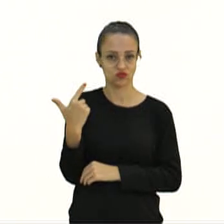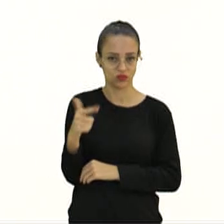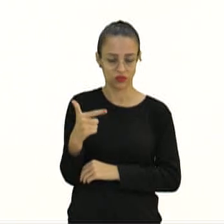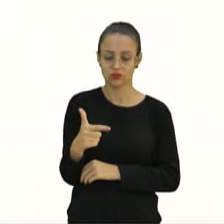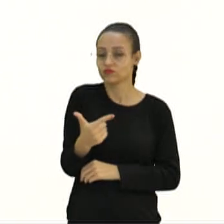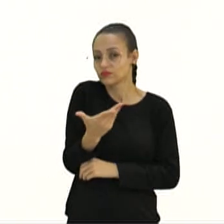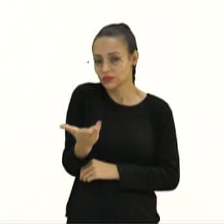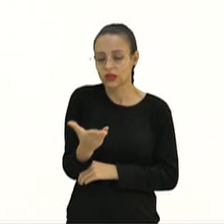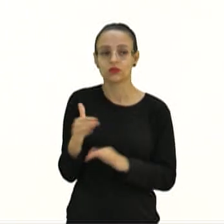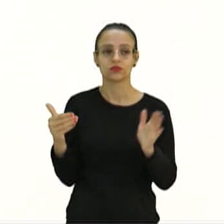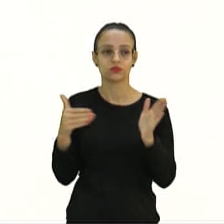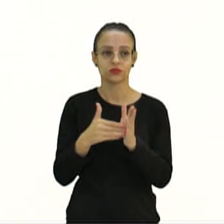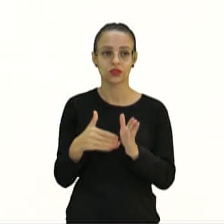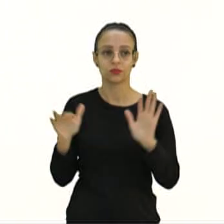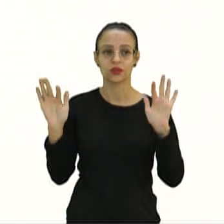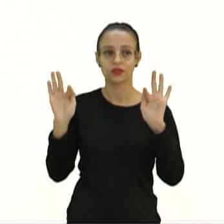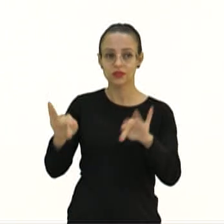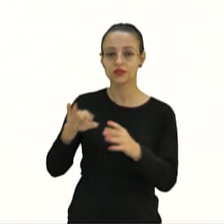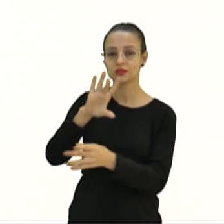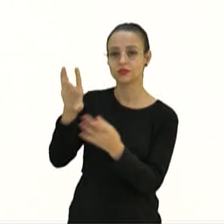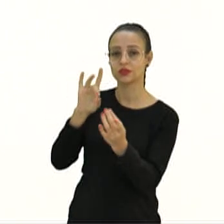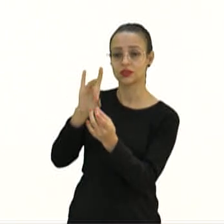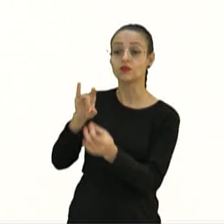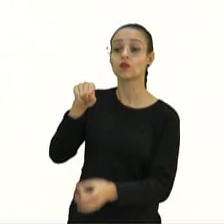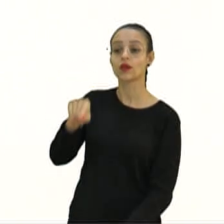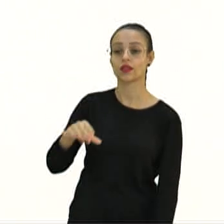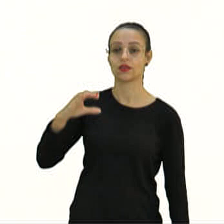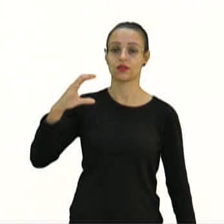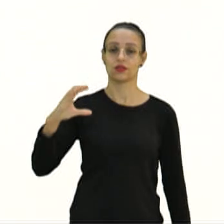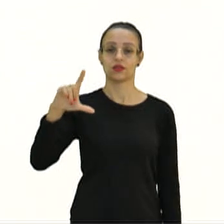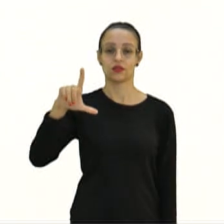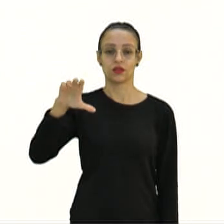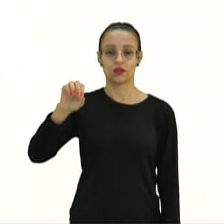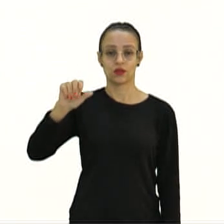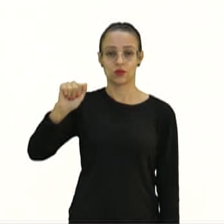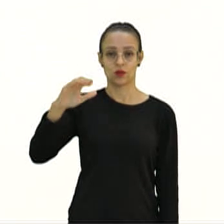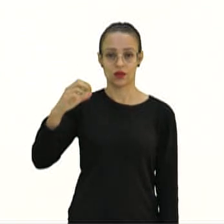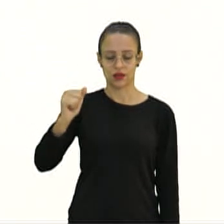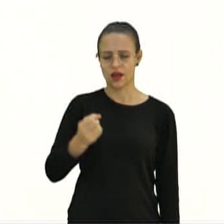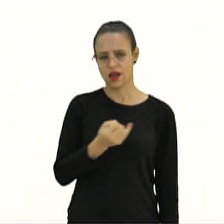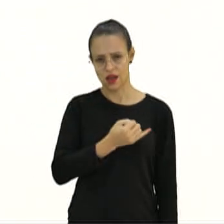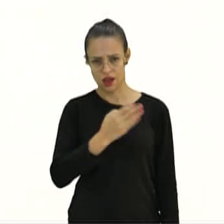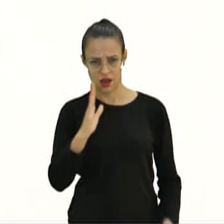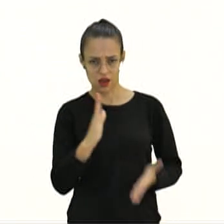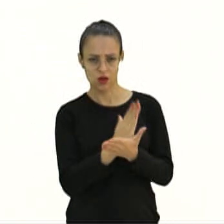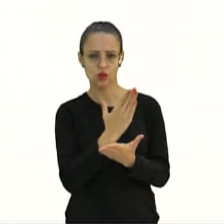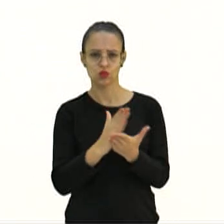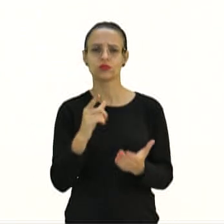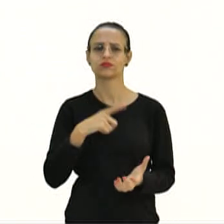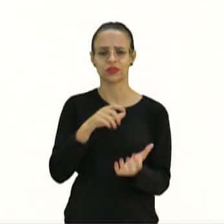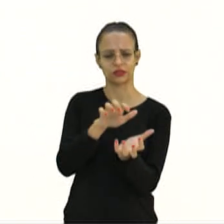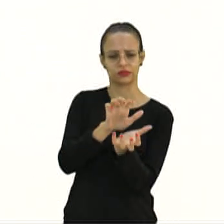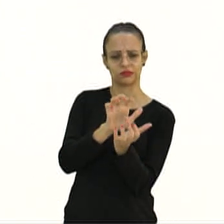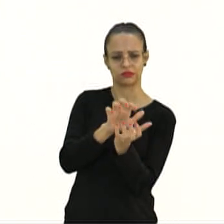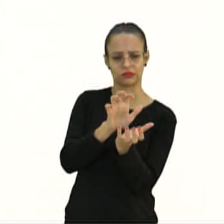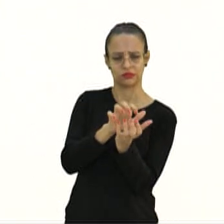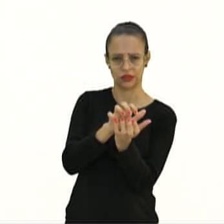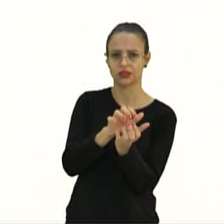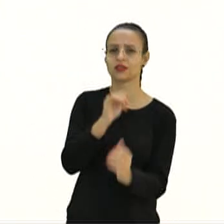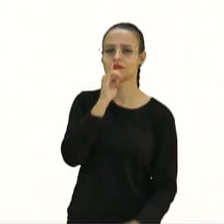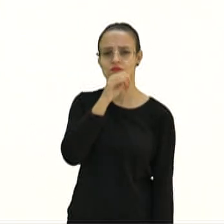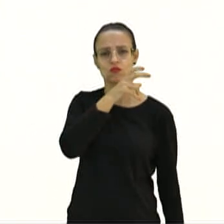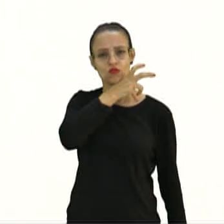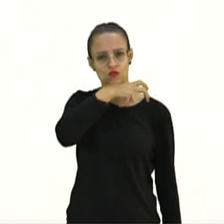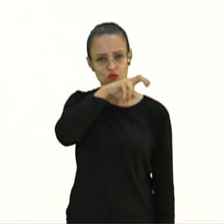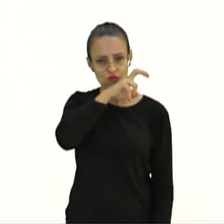eles terminam nesse órgão específico. Alguns apresentam dentes, como as cobras, os crocodilos e os jacarés,